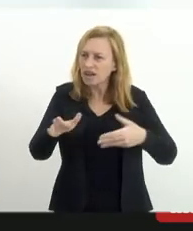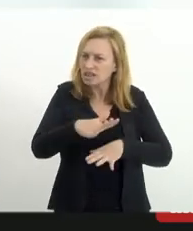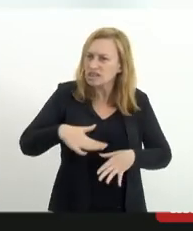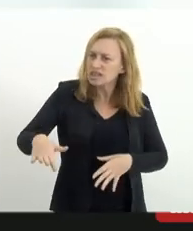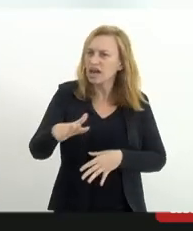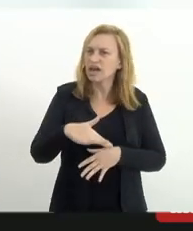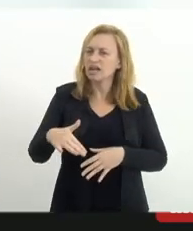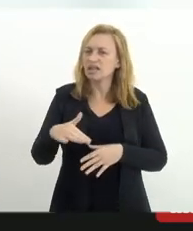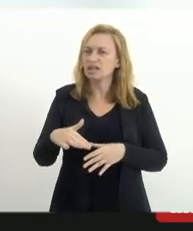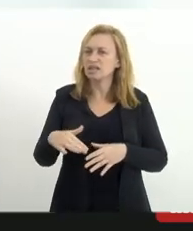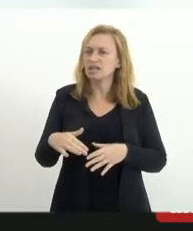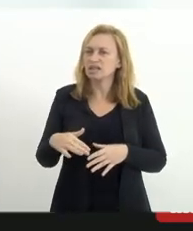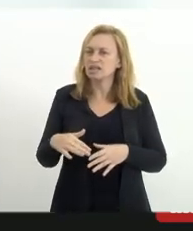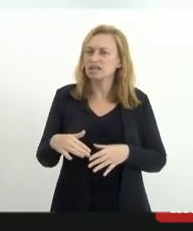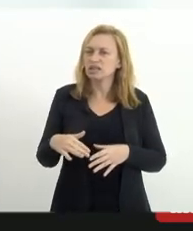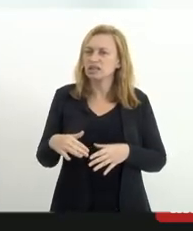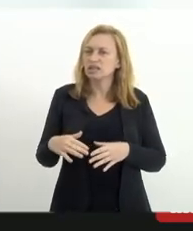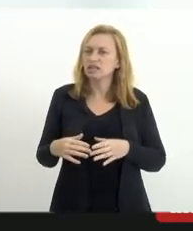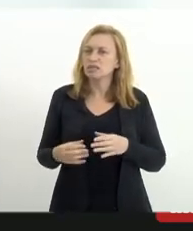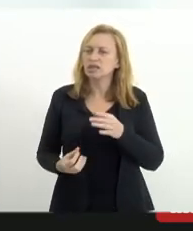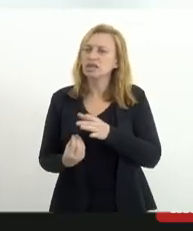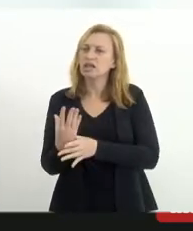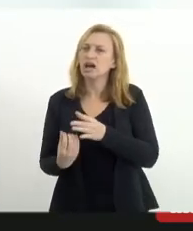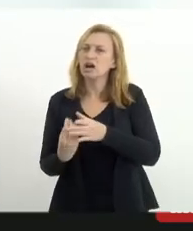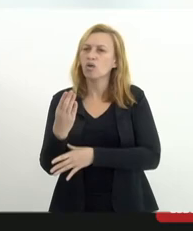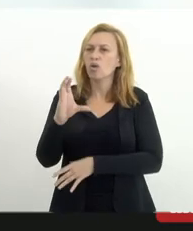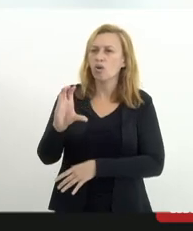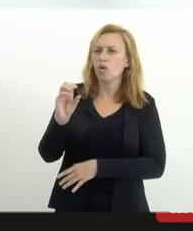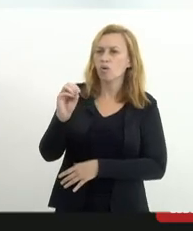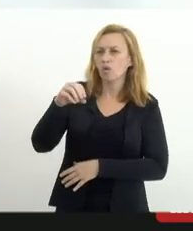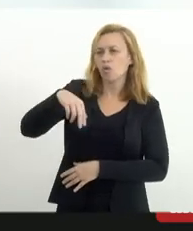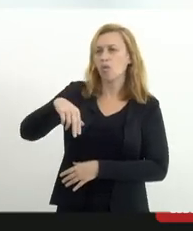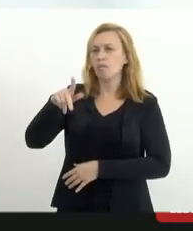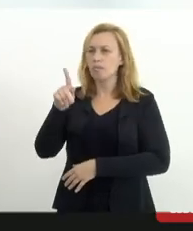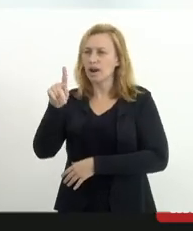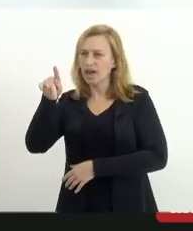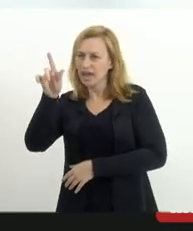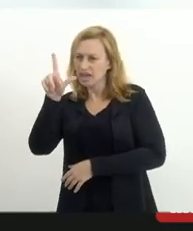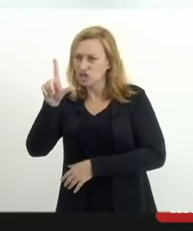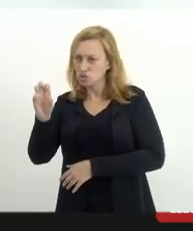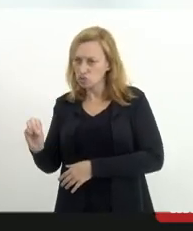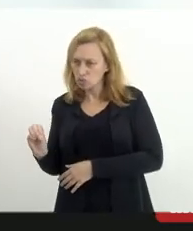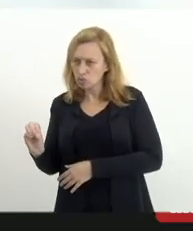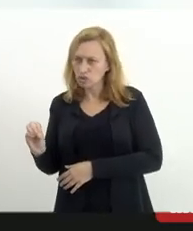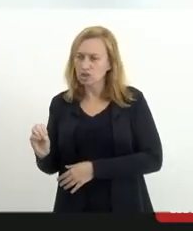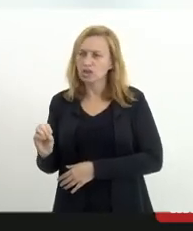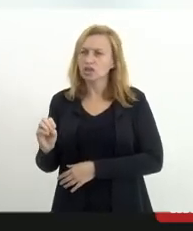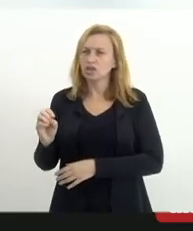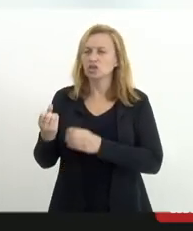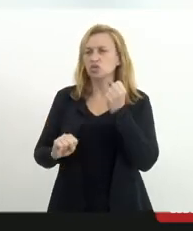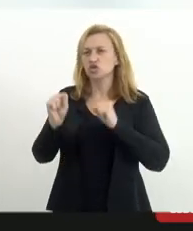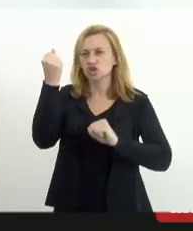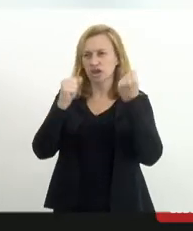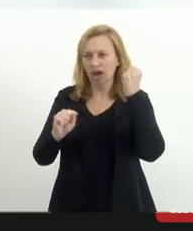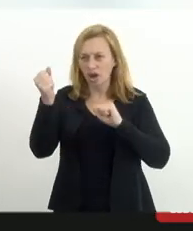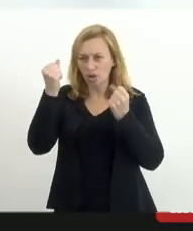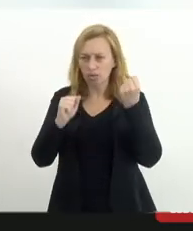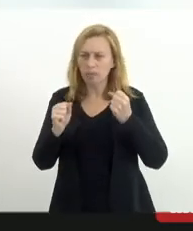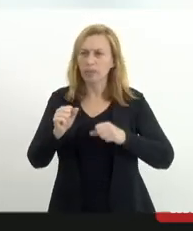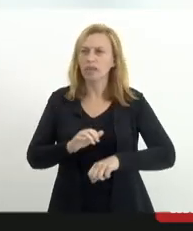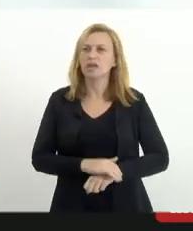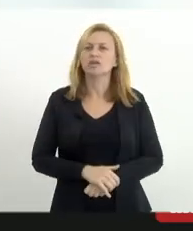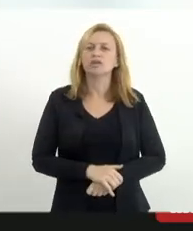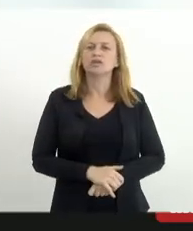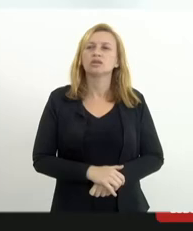se implantar complexos industriais, para que aquele terrapleno, que é um dos maiores